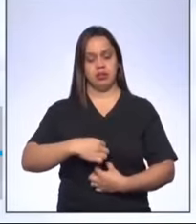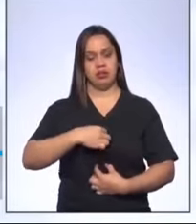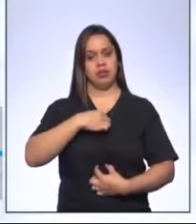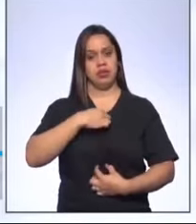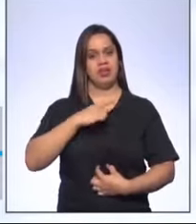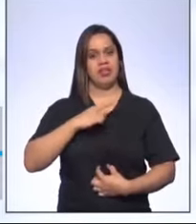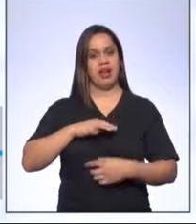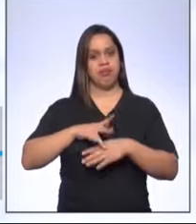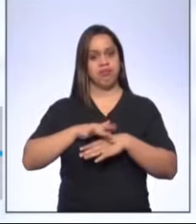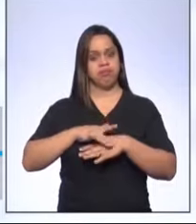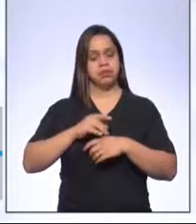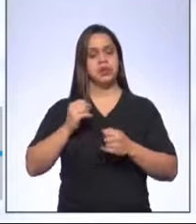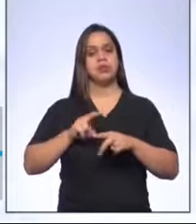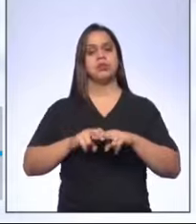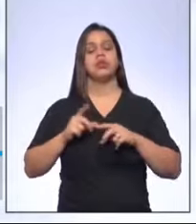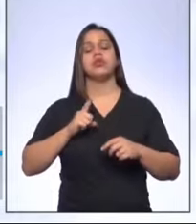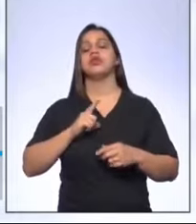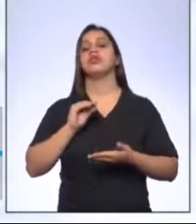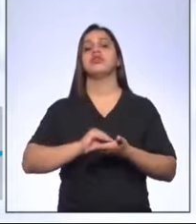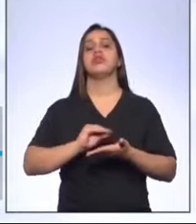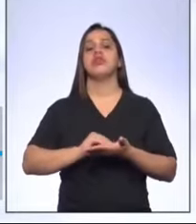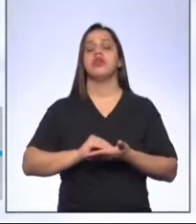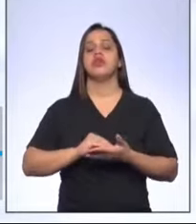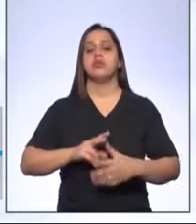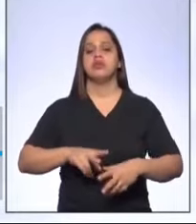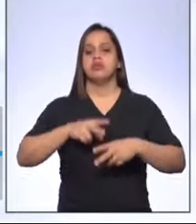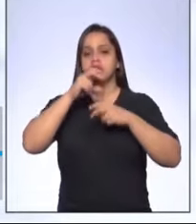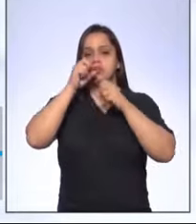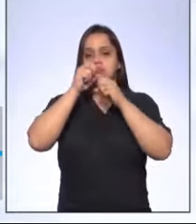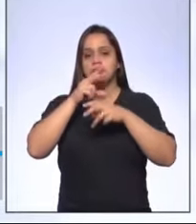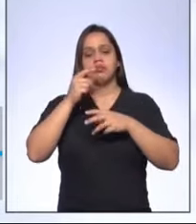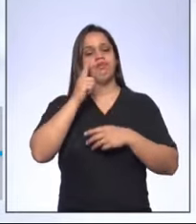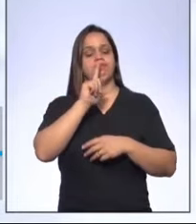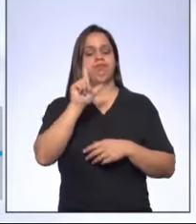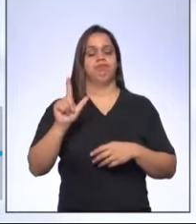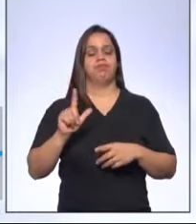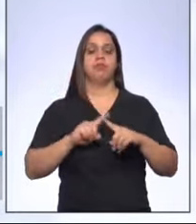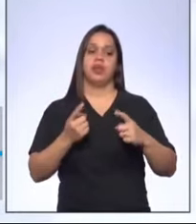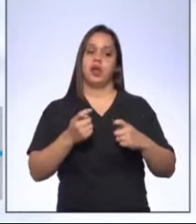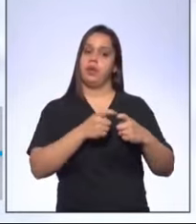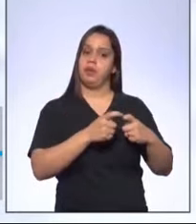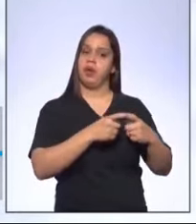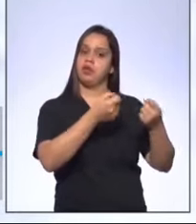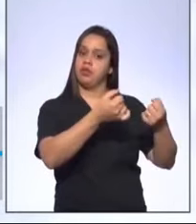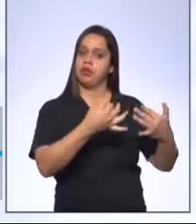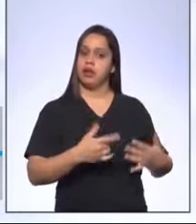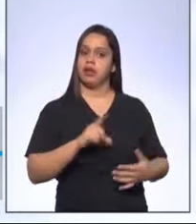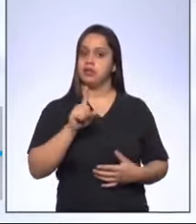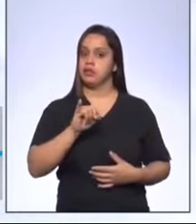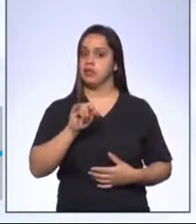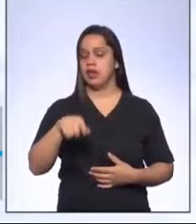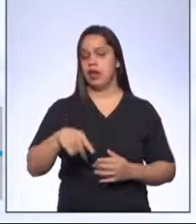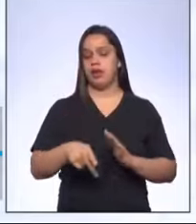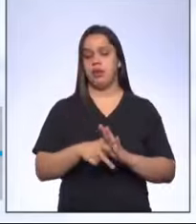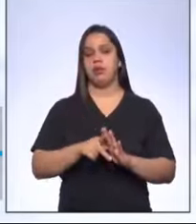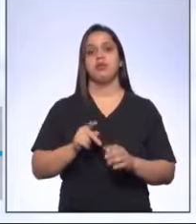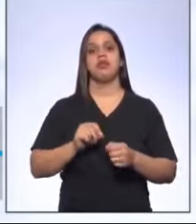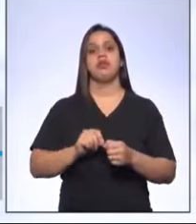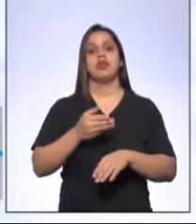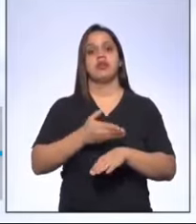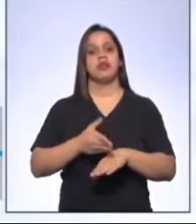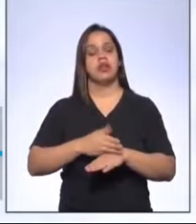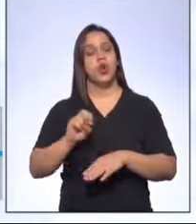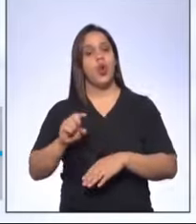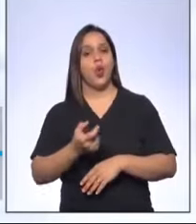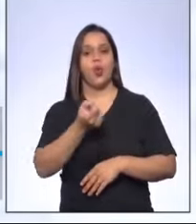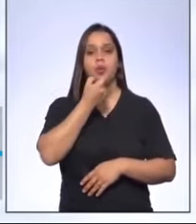existem alguns exercícios, né? O médico é quem vai determinar se é o seu caso de exercício, de